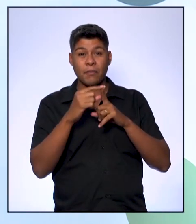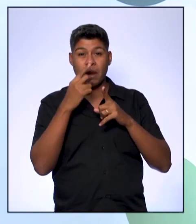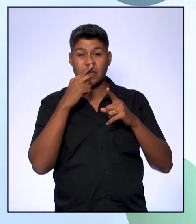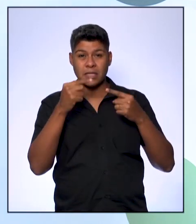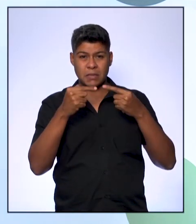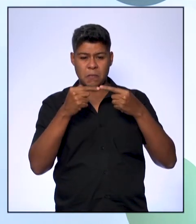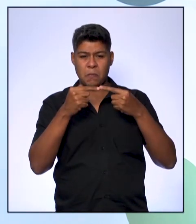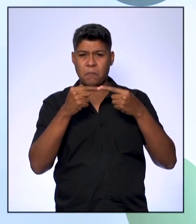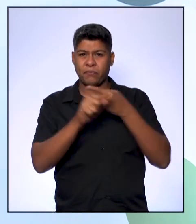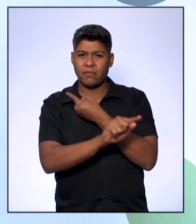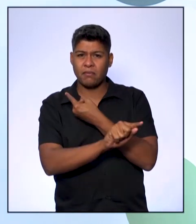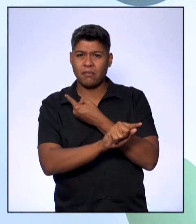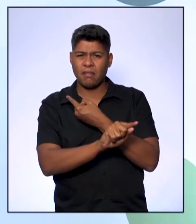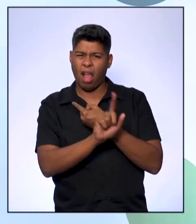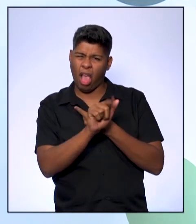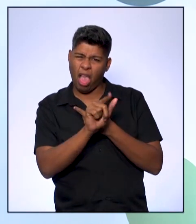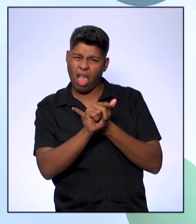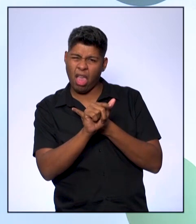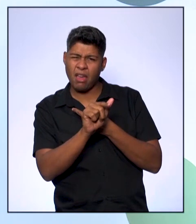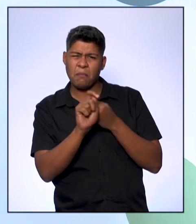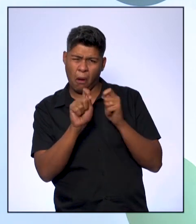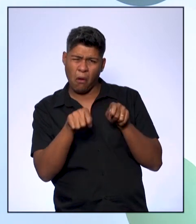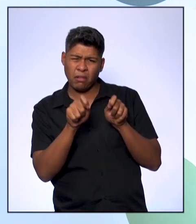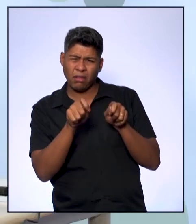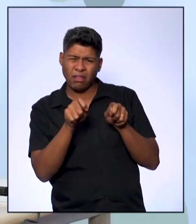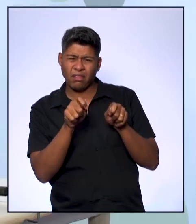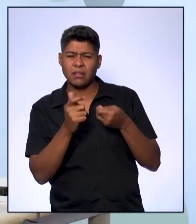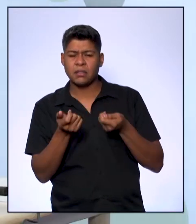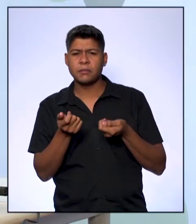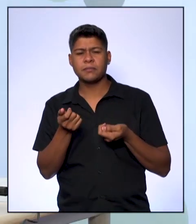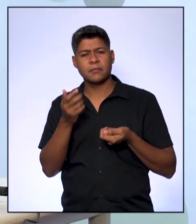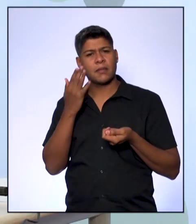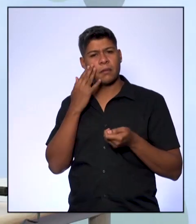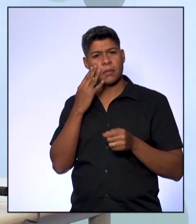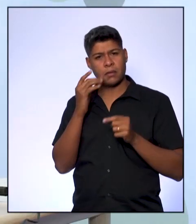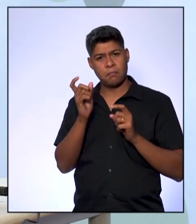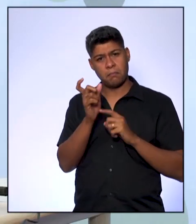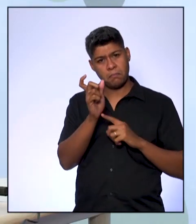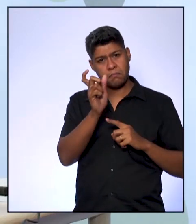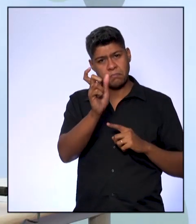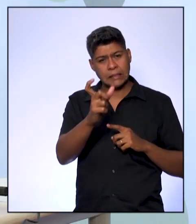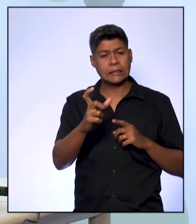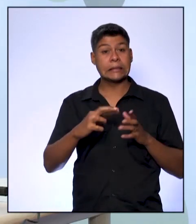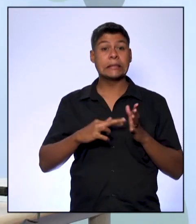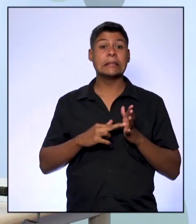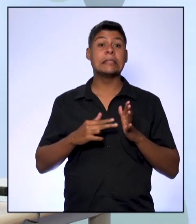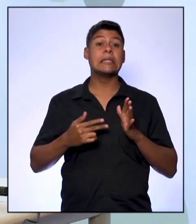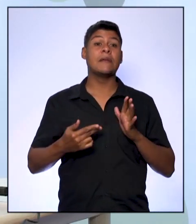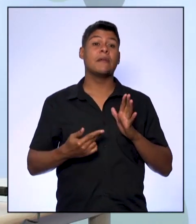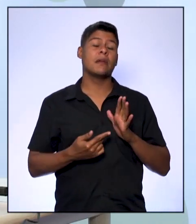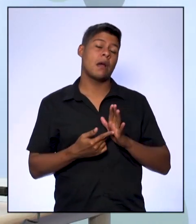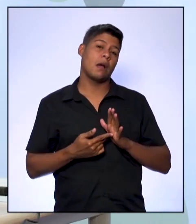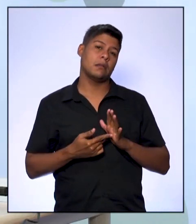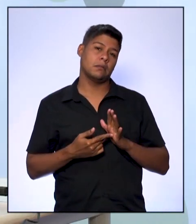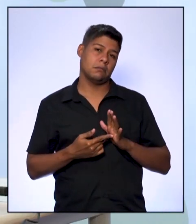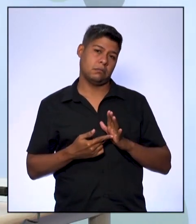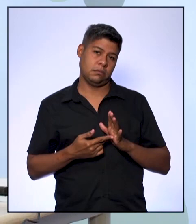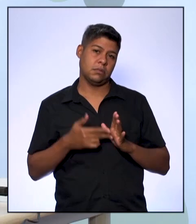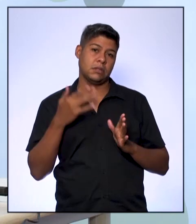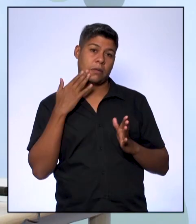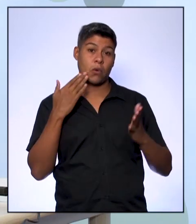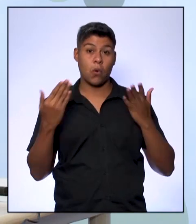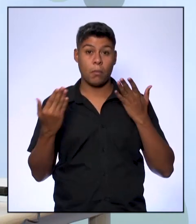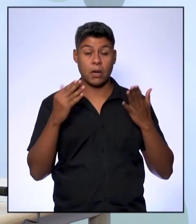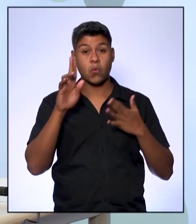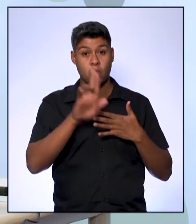relação podemos livro é não é que são duas palavras é o significado a